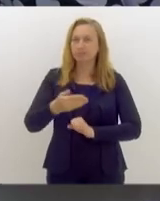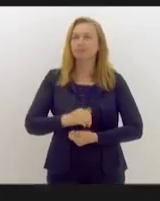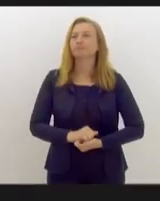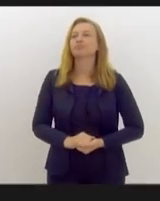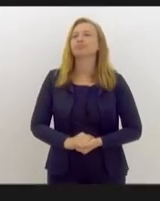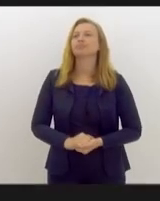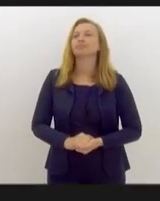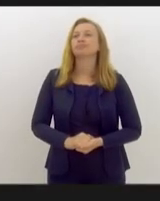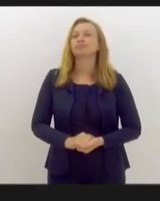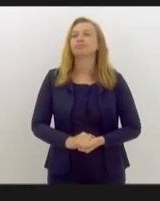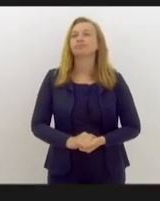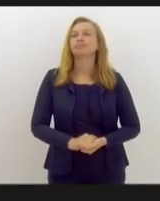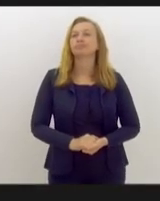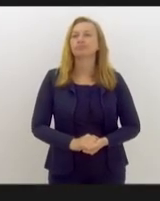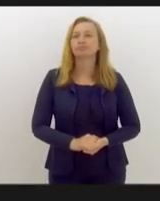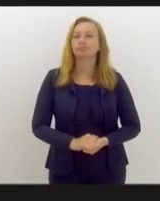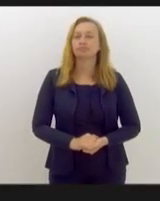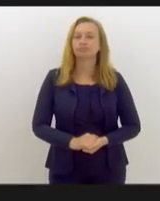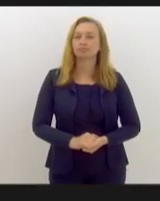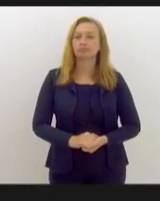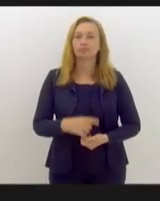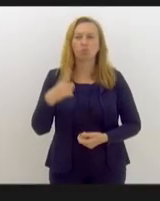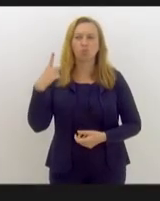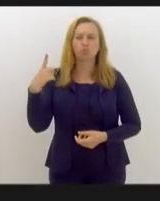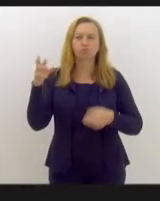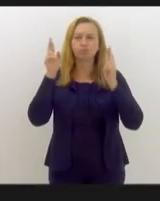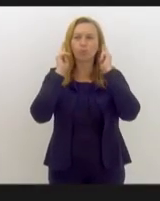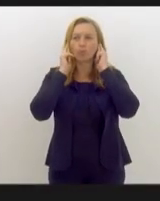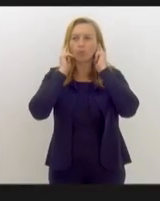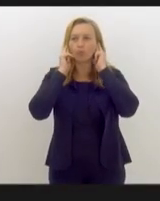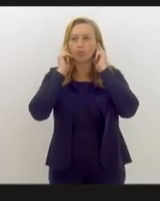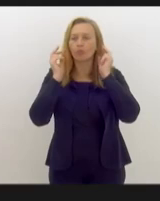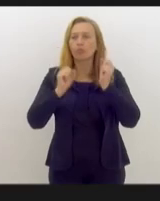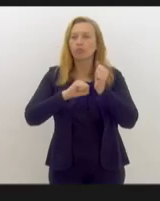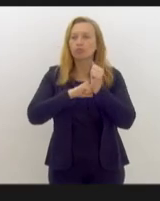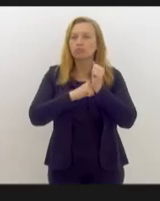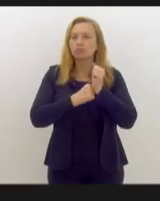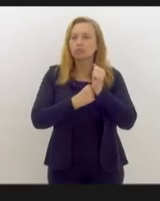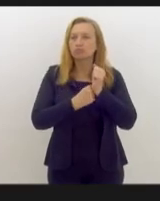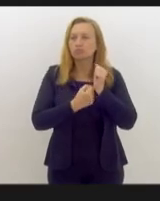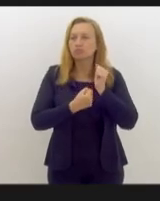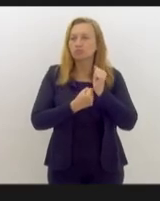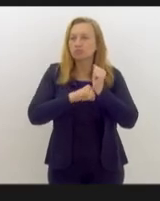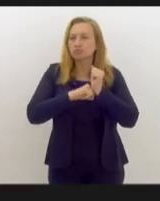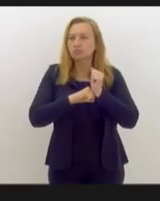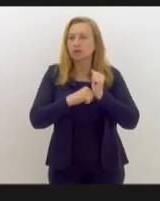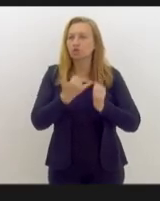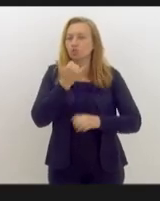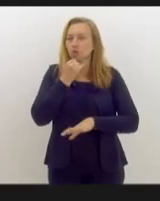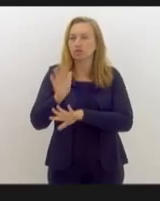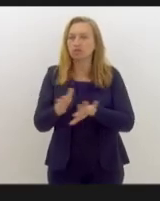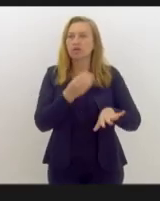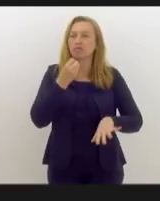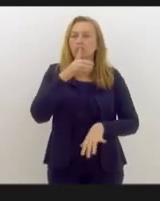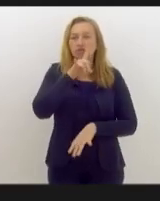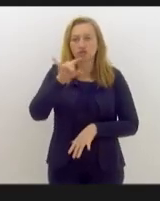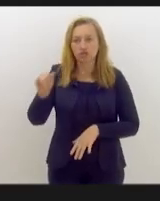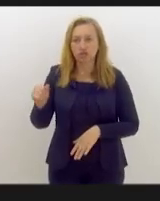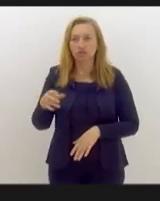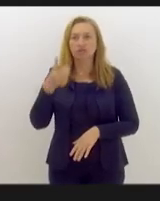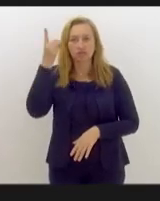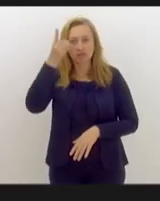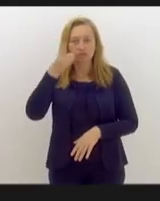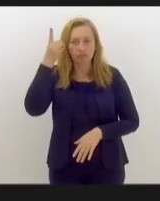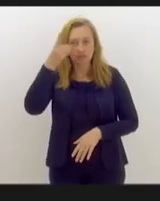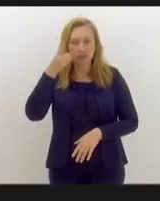Tem que abrir o microfone, professora. Bom dia, deputado